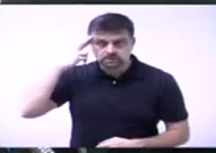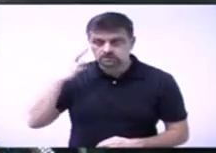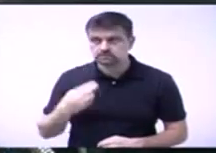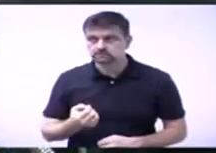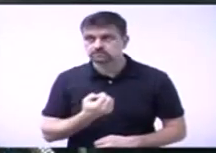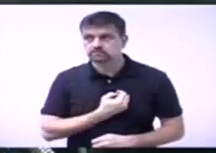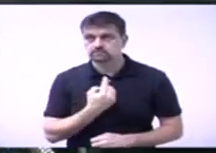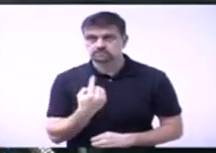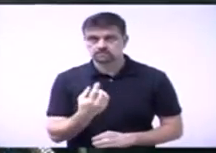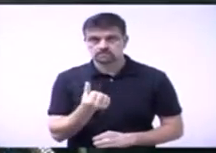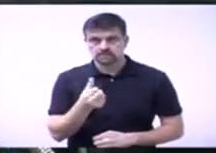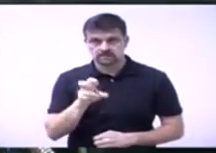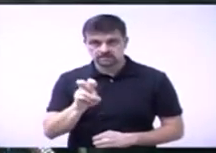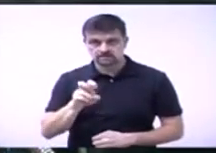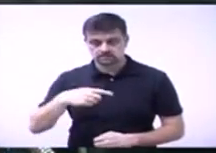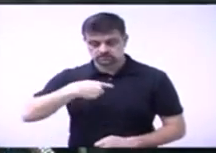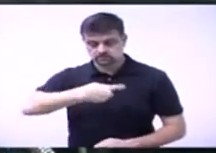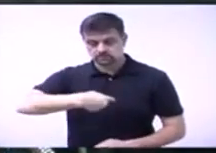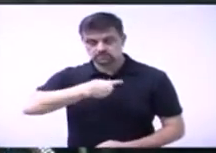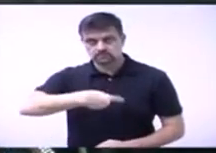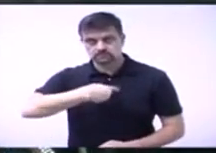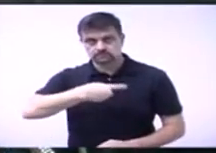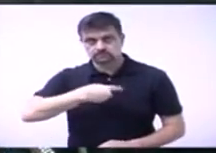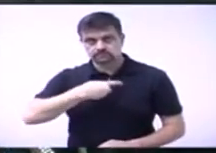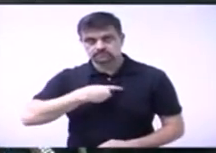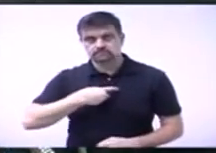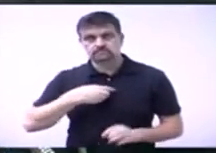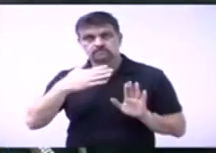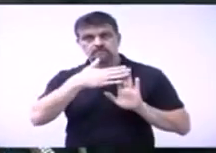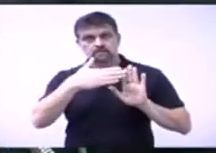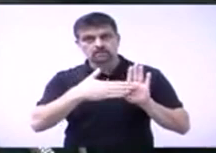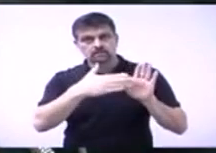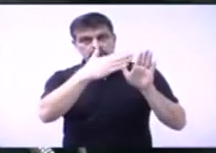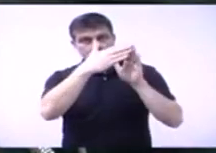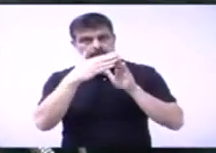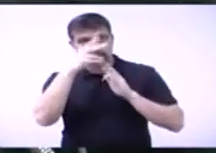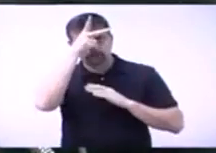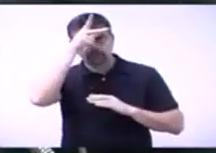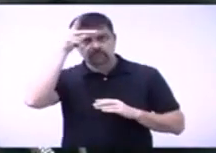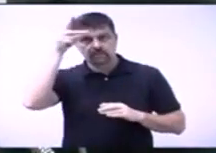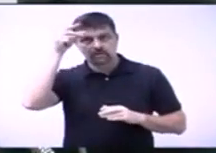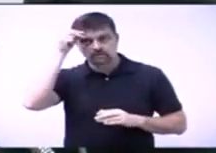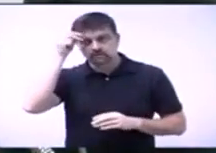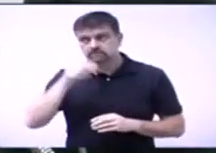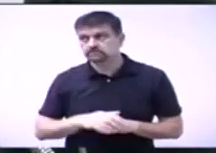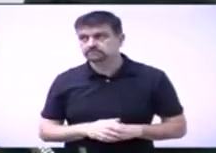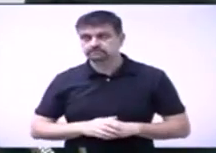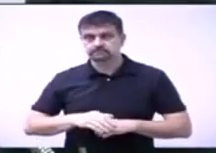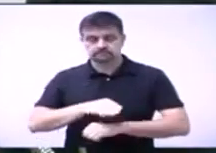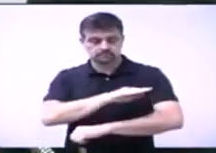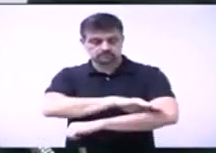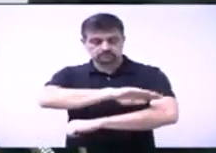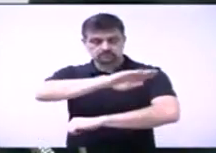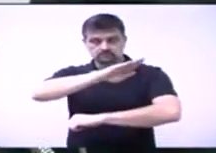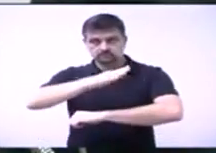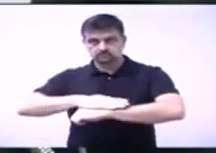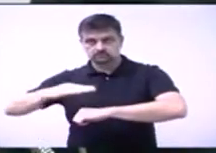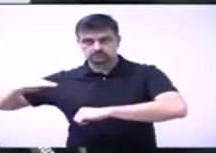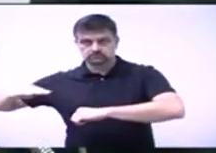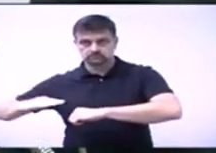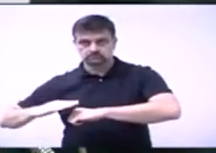165, do vereador Dr. João Mota, propõe ao executivo a construção de lombadas na